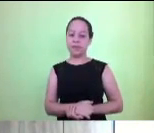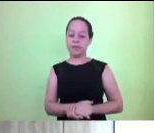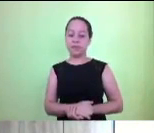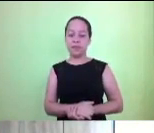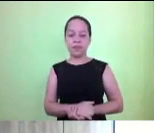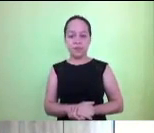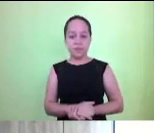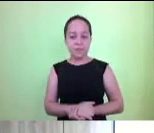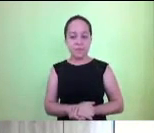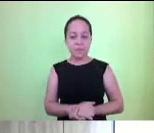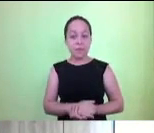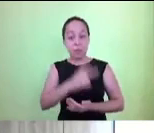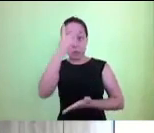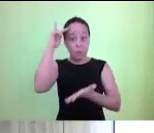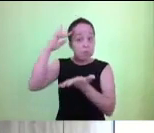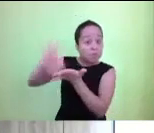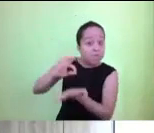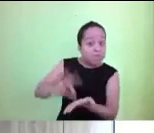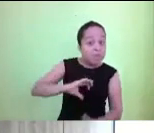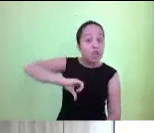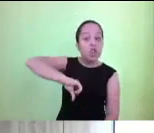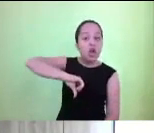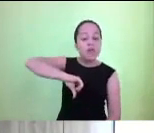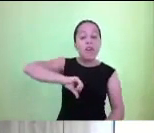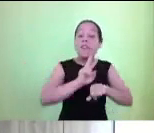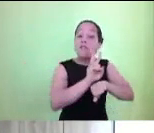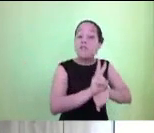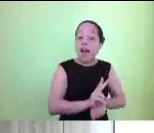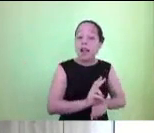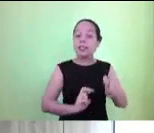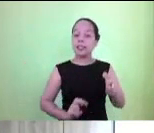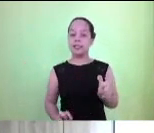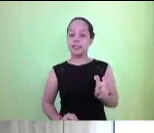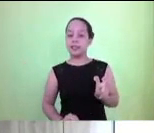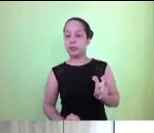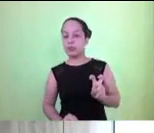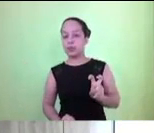Número de inscritos, 9. Número de vagas, 5.